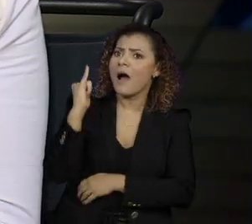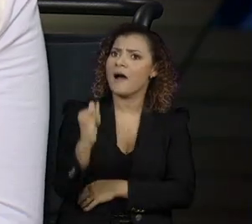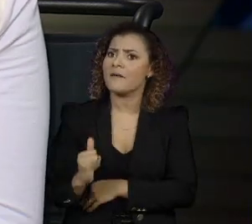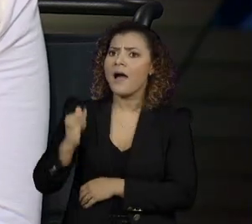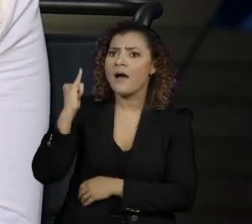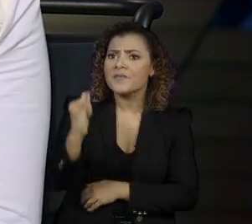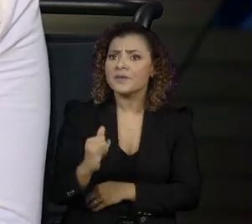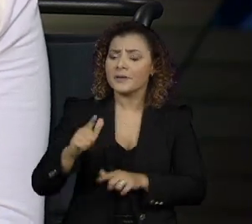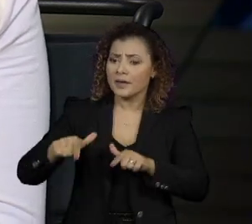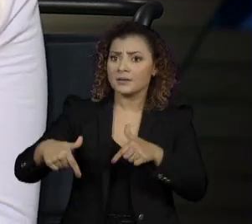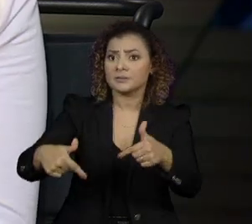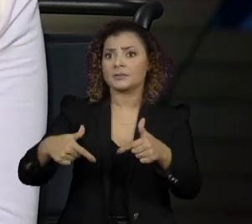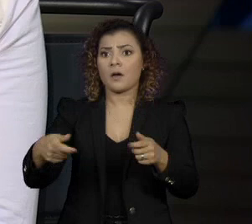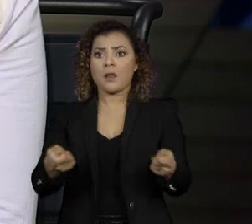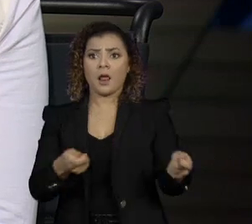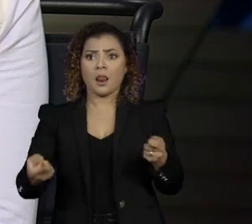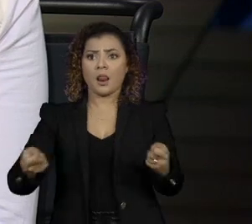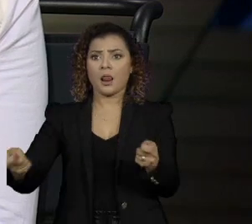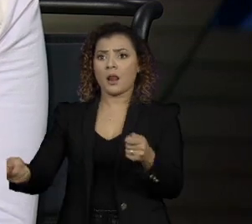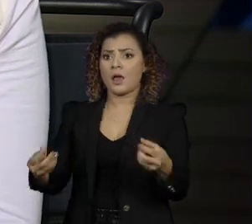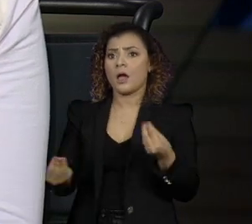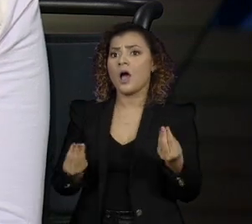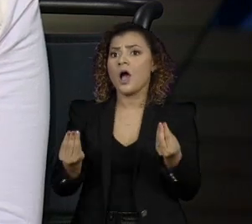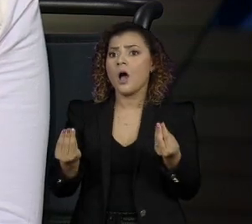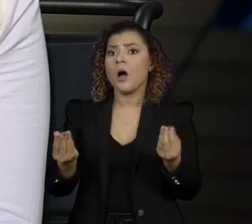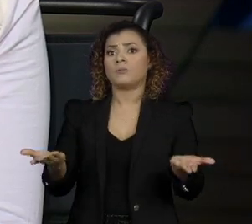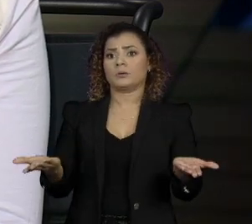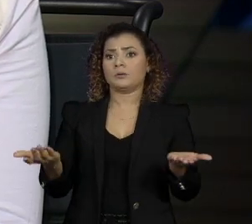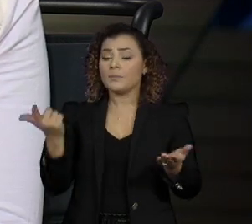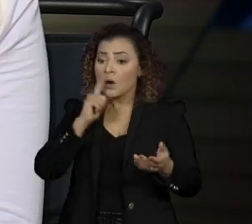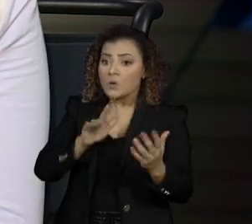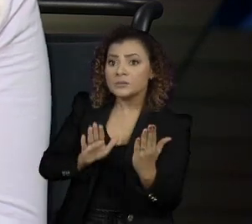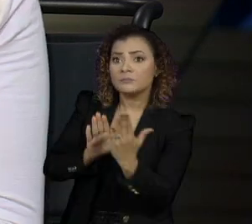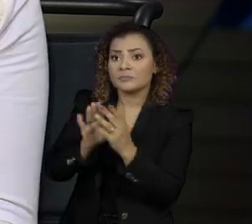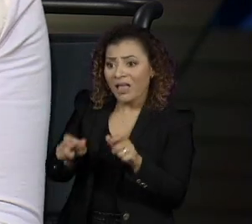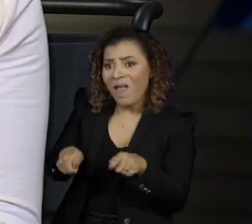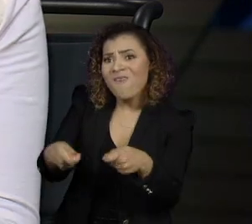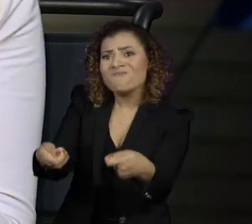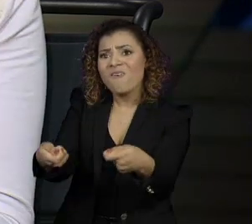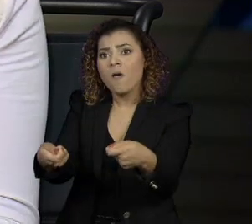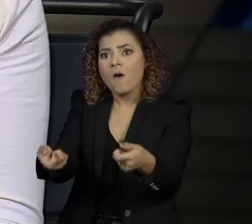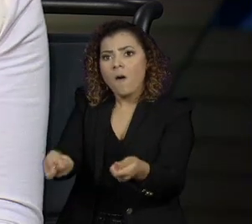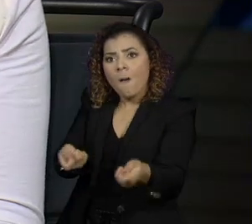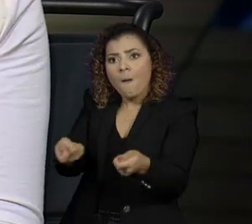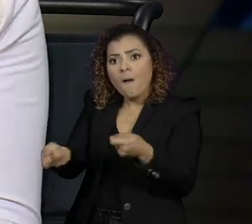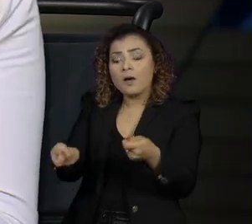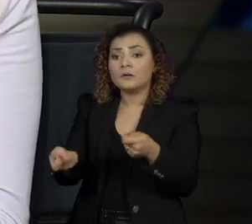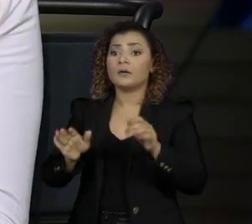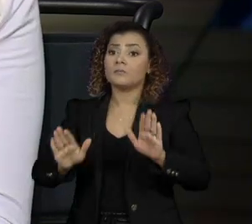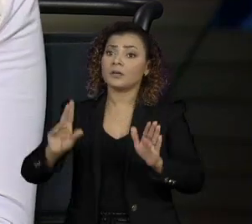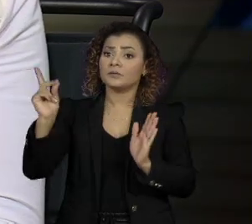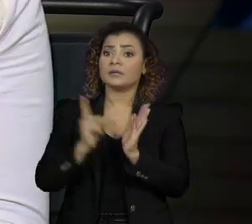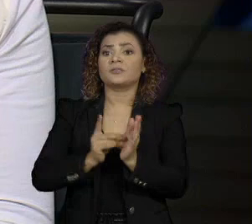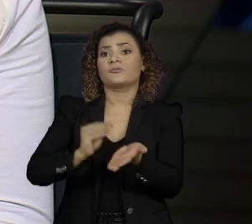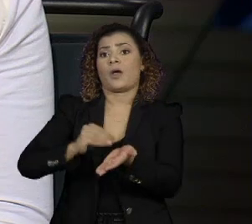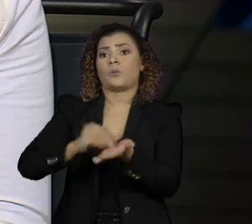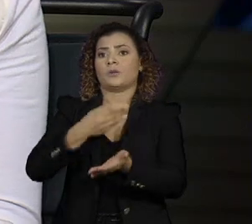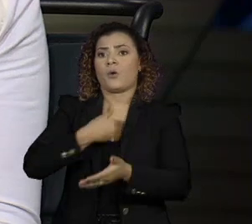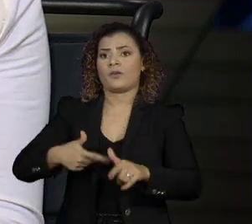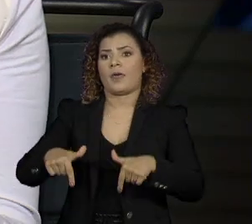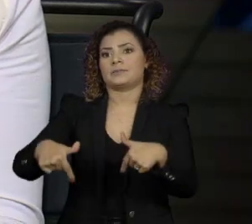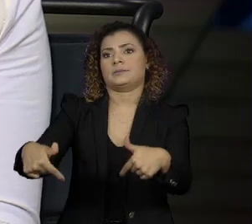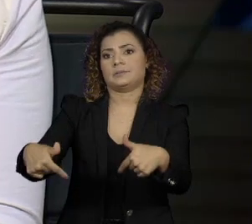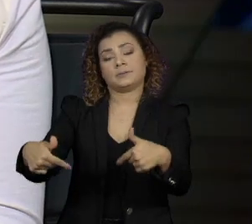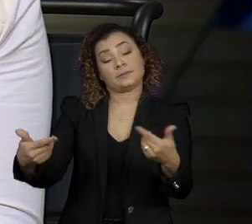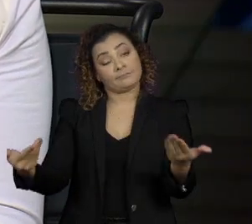que nós deveríamos fazer, de quais seriam as ações necessárias para enfrentar a pandemia, mas nós claramente temos um desgoverno, né? Que não